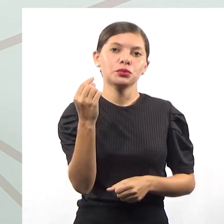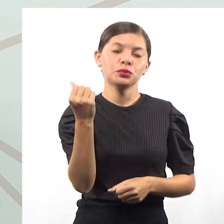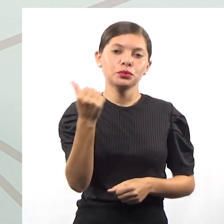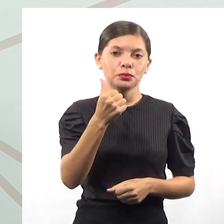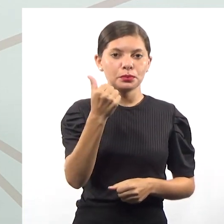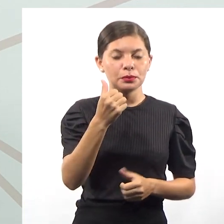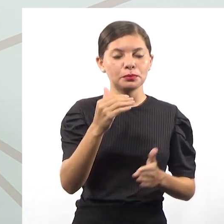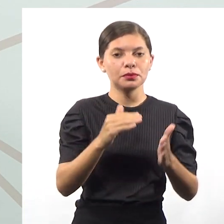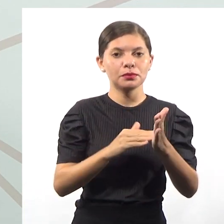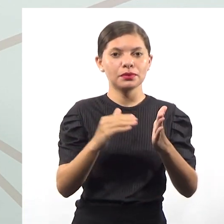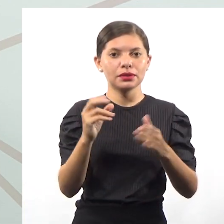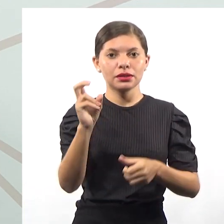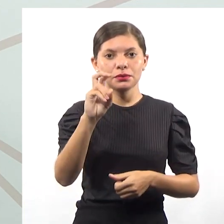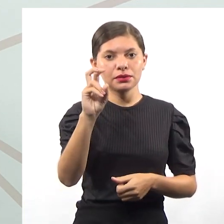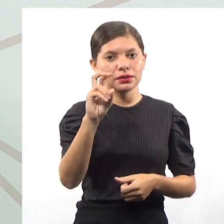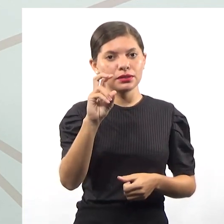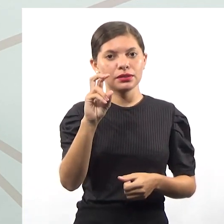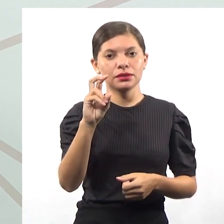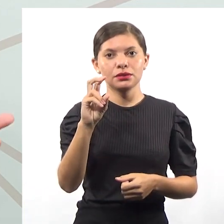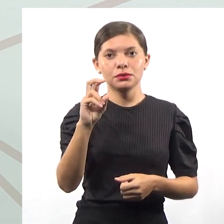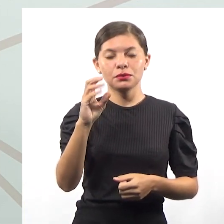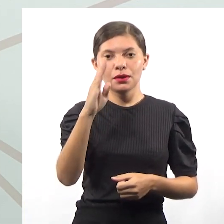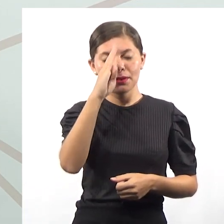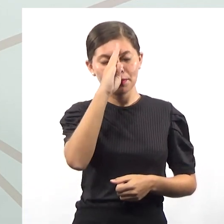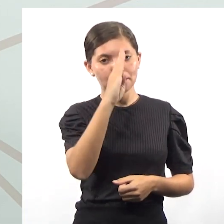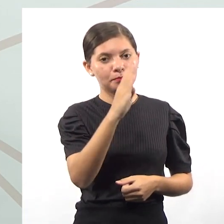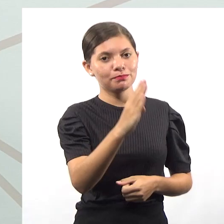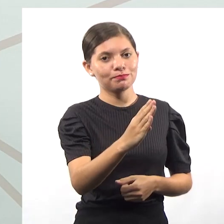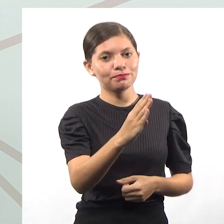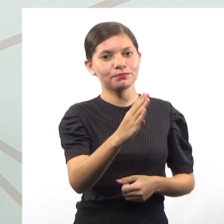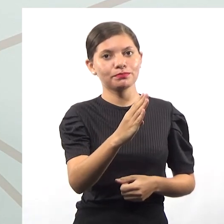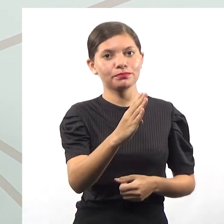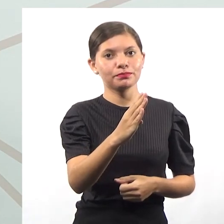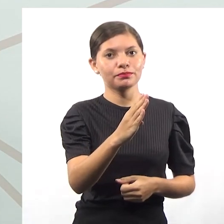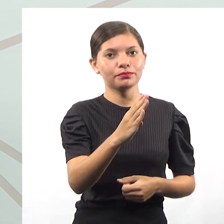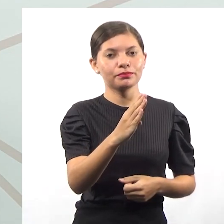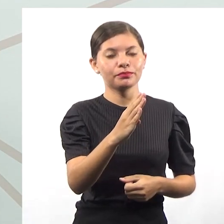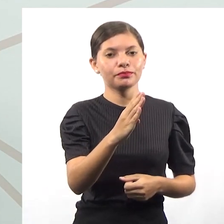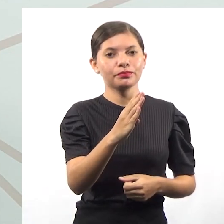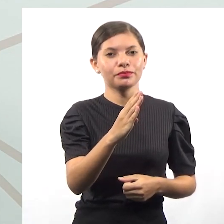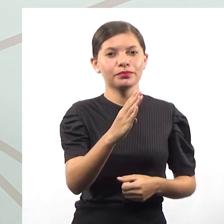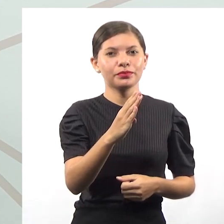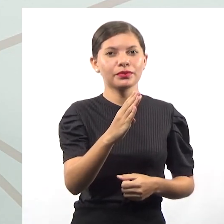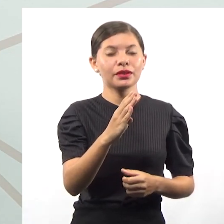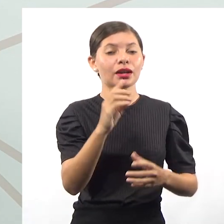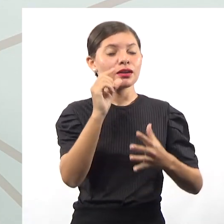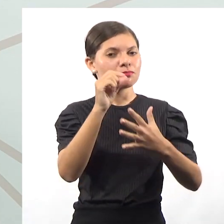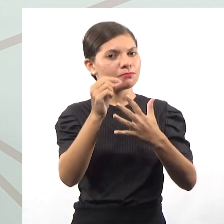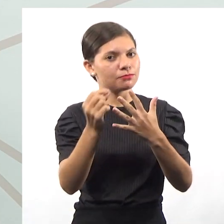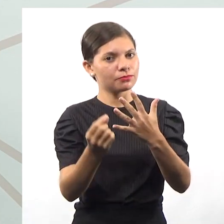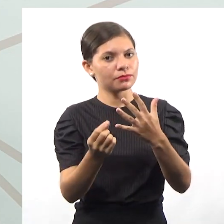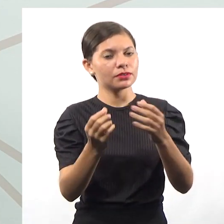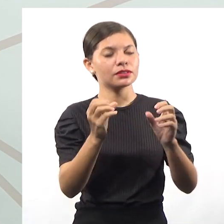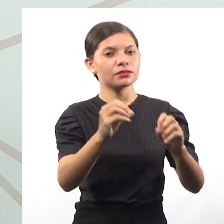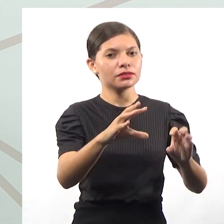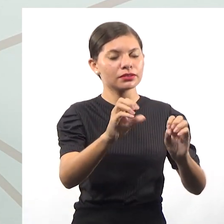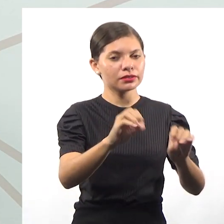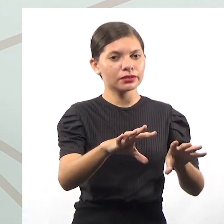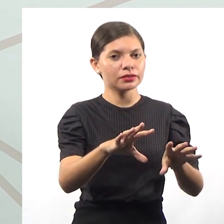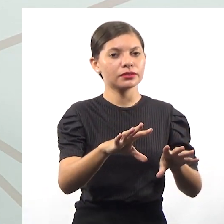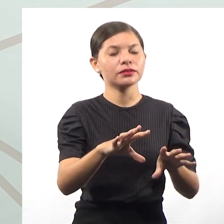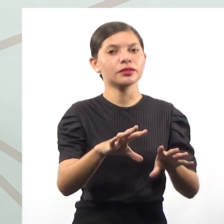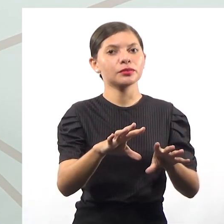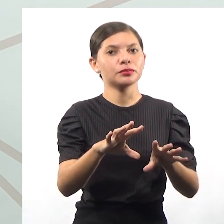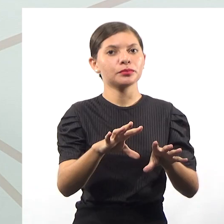ano, o principal, né, tirando a educação infantil, é uma das outras fases da educação em